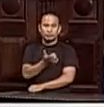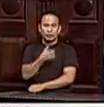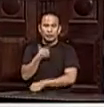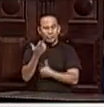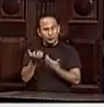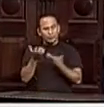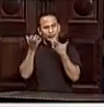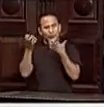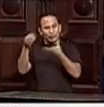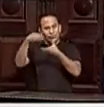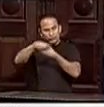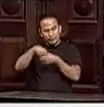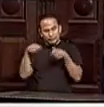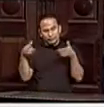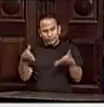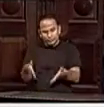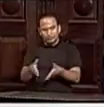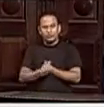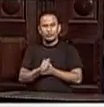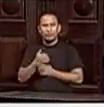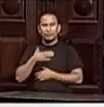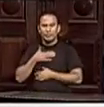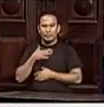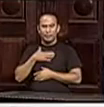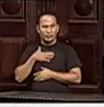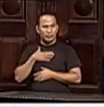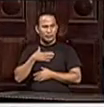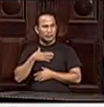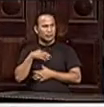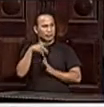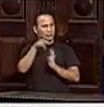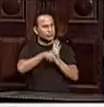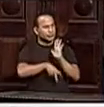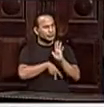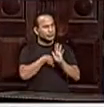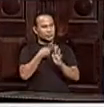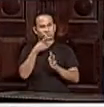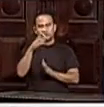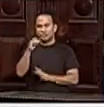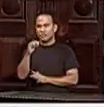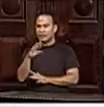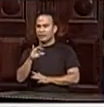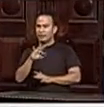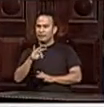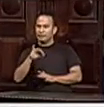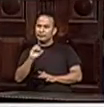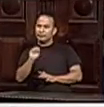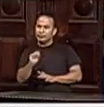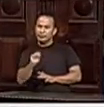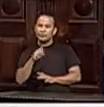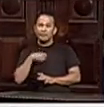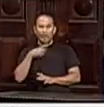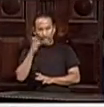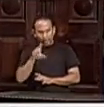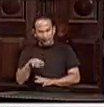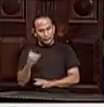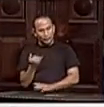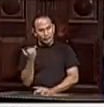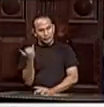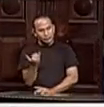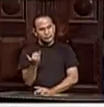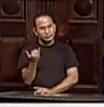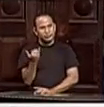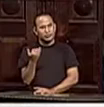quero colocar em votação aqui o meu projeto que trata da linha social em Charitas. Acho que é fundamental. Eu